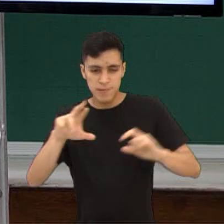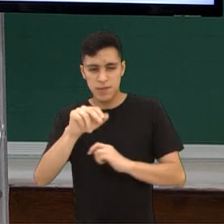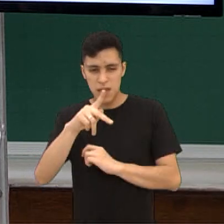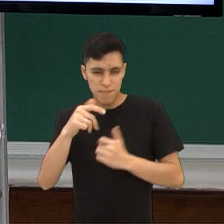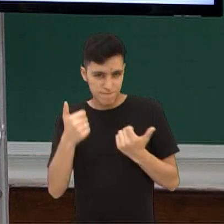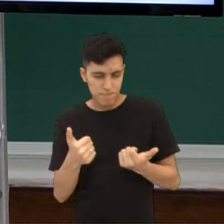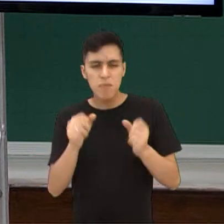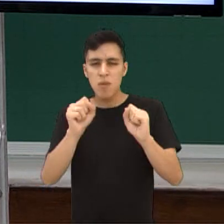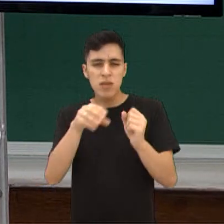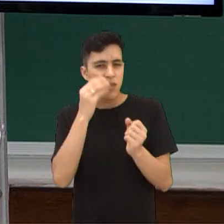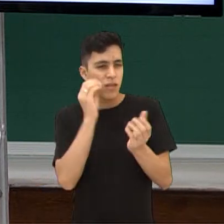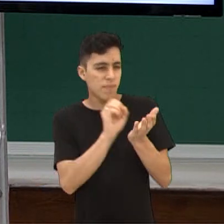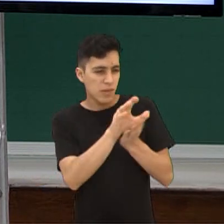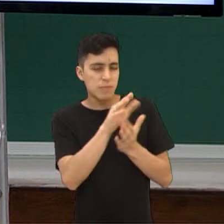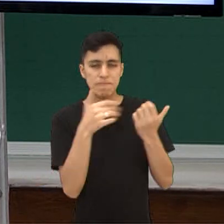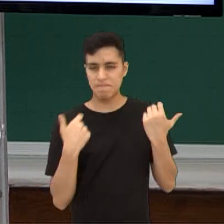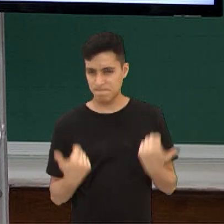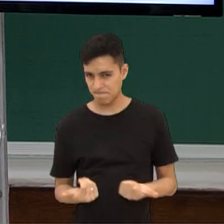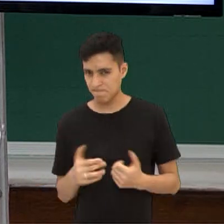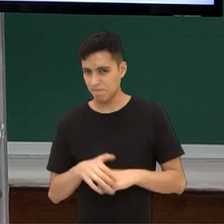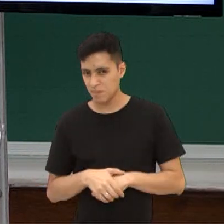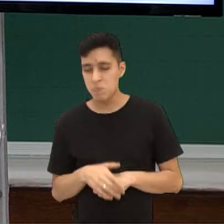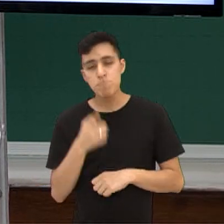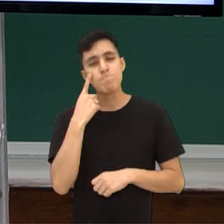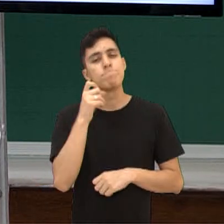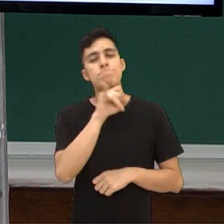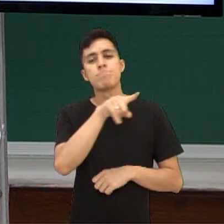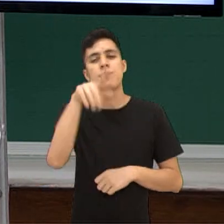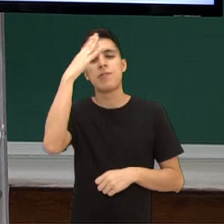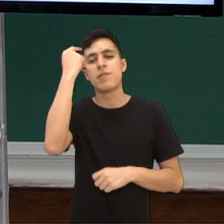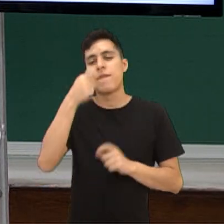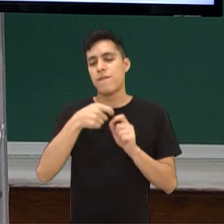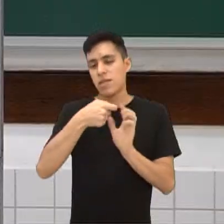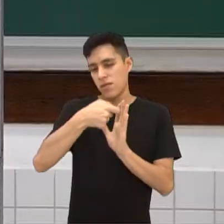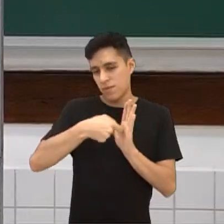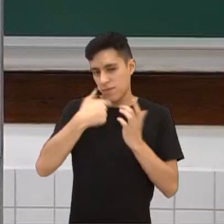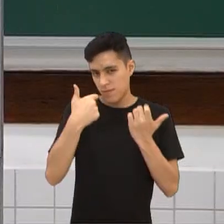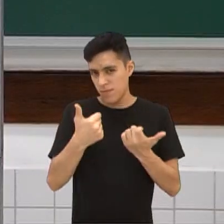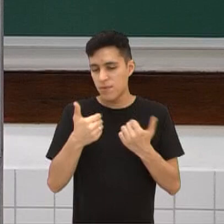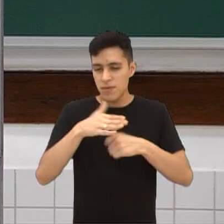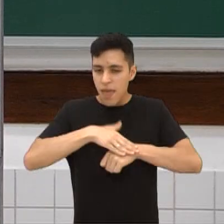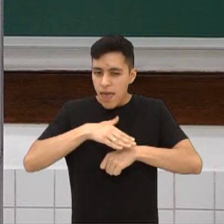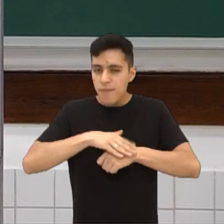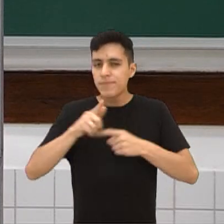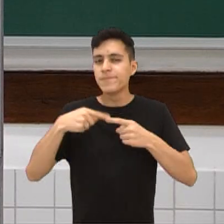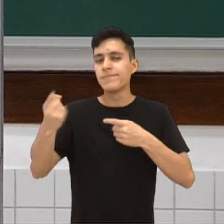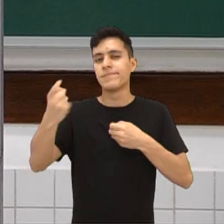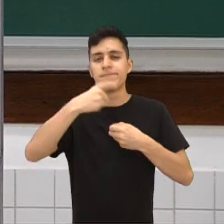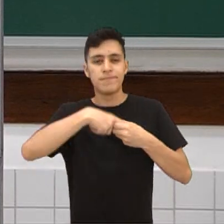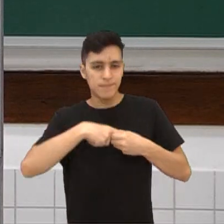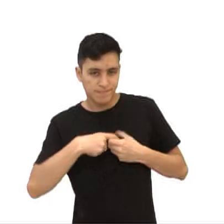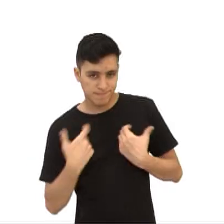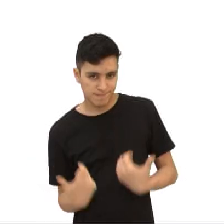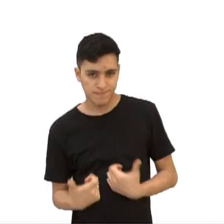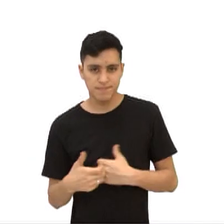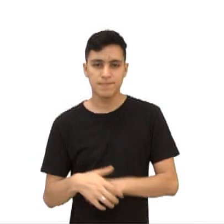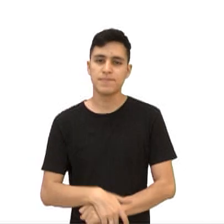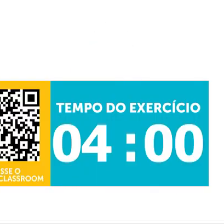enviar, já tentar mandar aí para a gente, para ver se você sabe mesmo fazer. Vou dar um tempinho e a gente já volta em definitivo aqui.